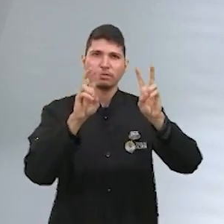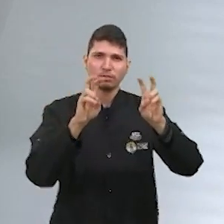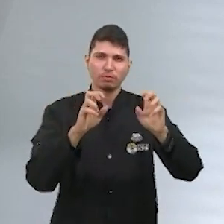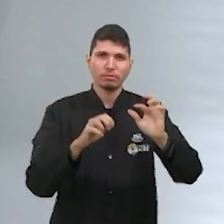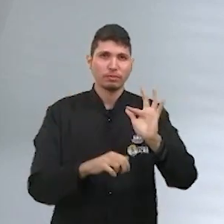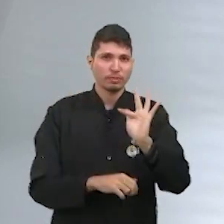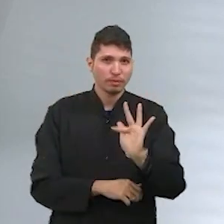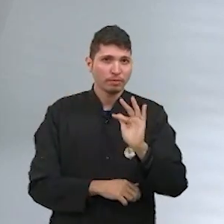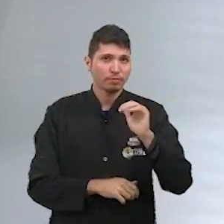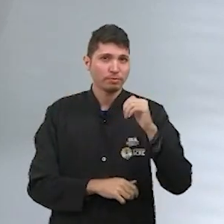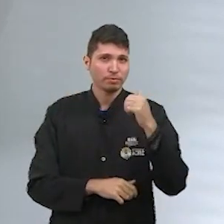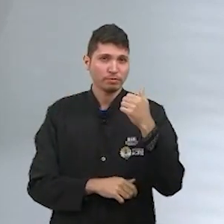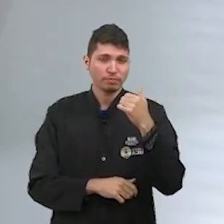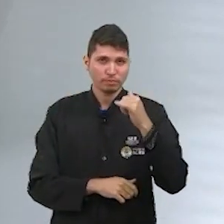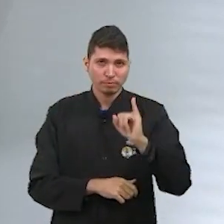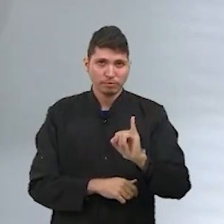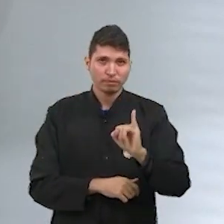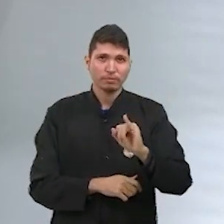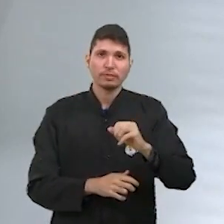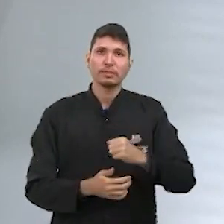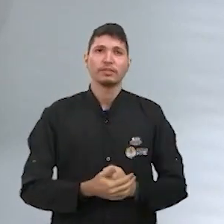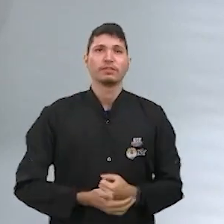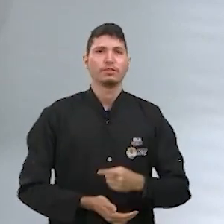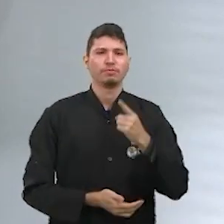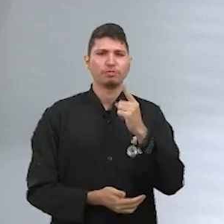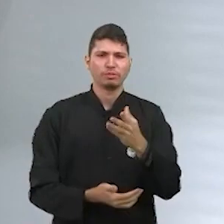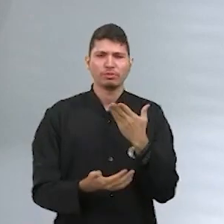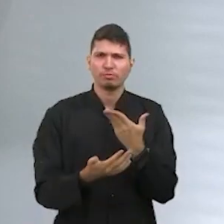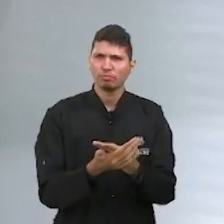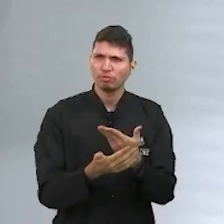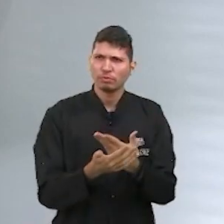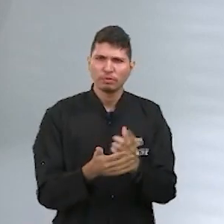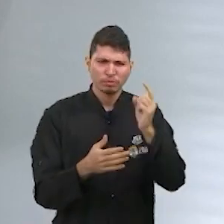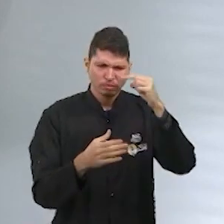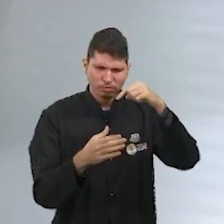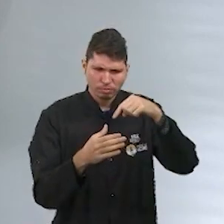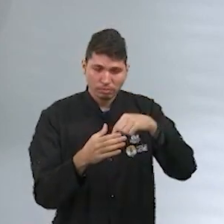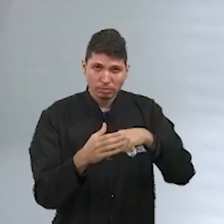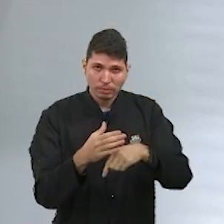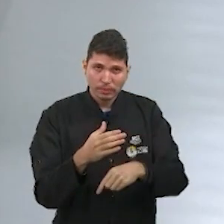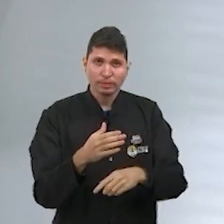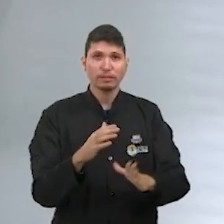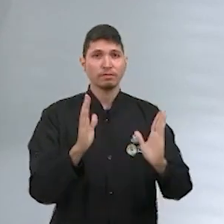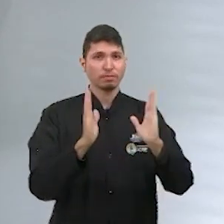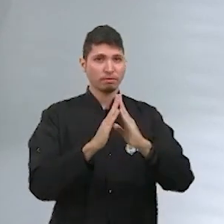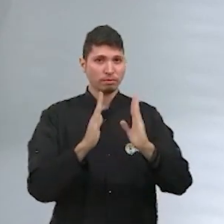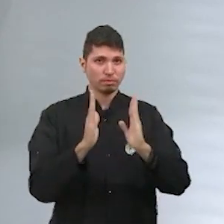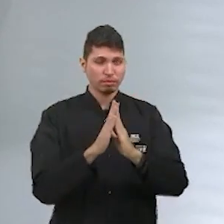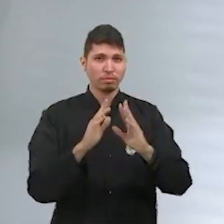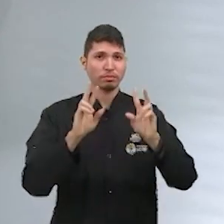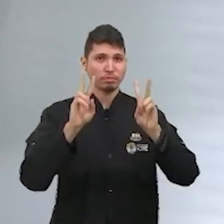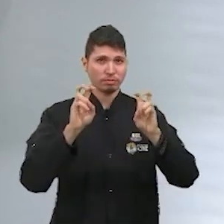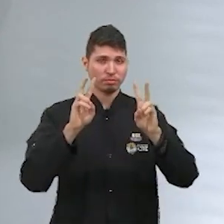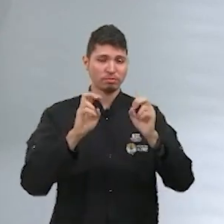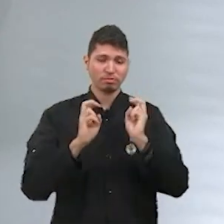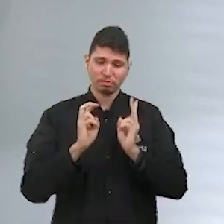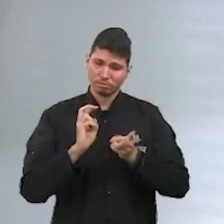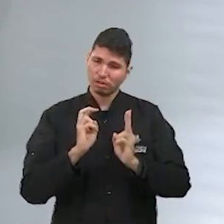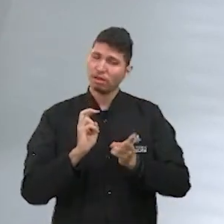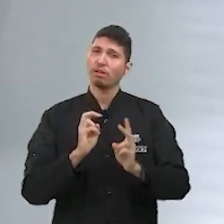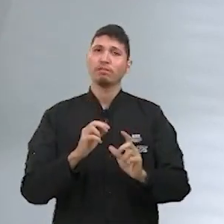forças intermoleculares. Que você venha estudar cada vez mais em casa, tá? Que é um assunto que cai com